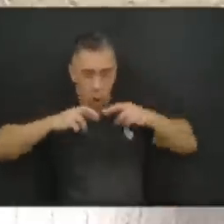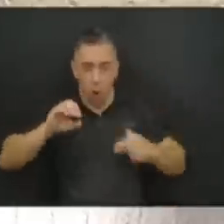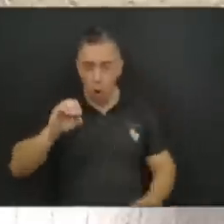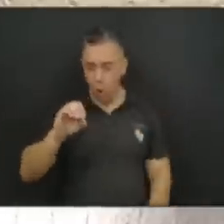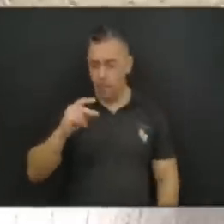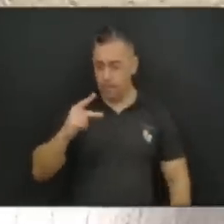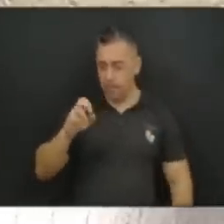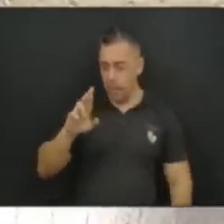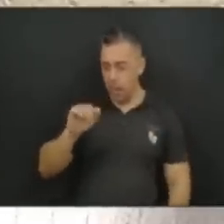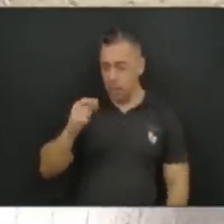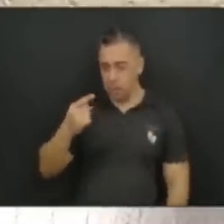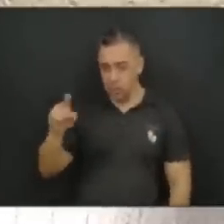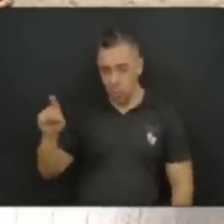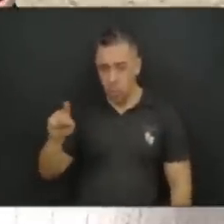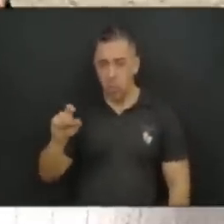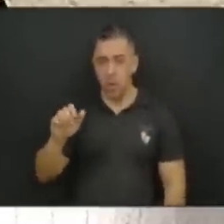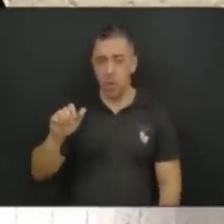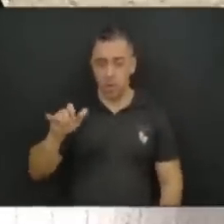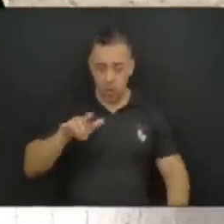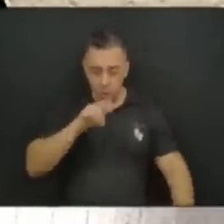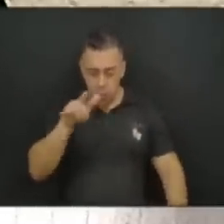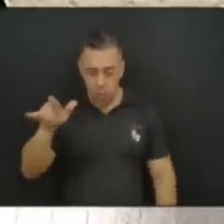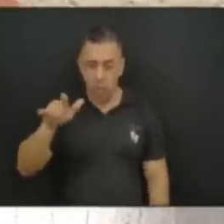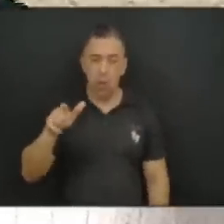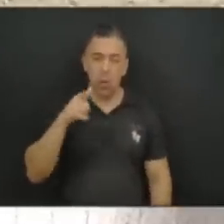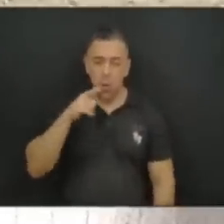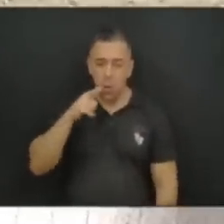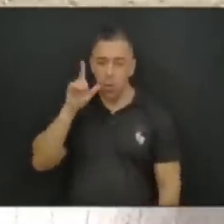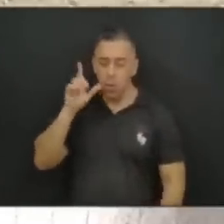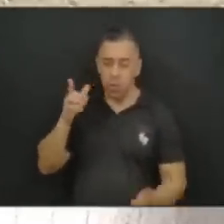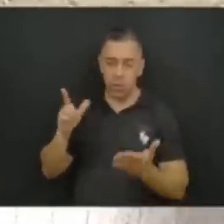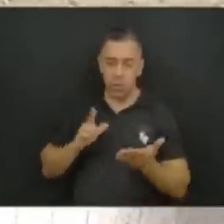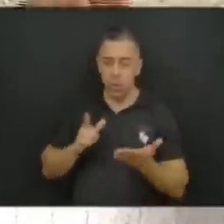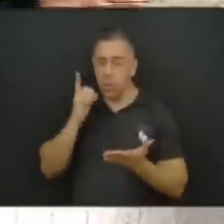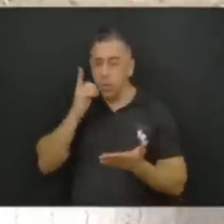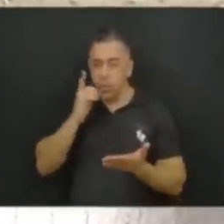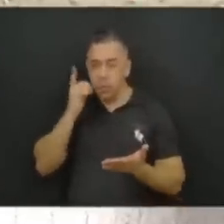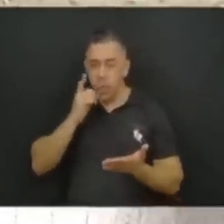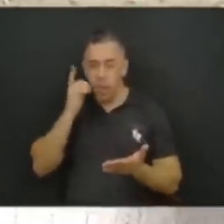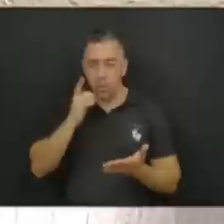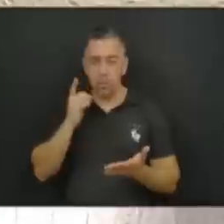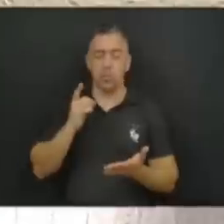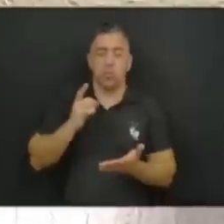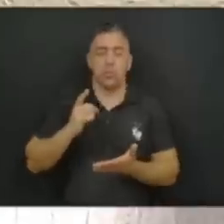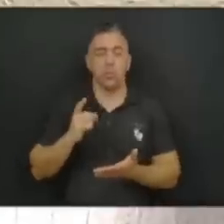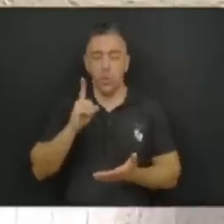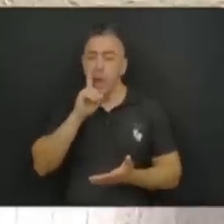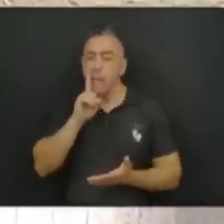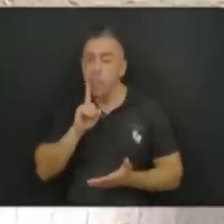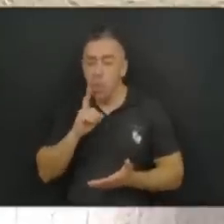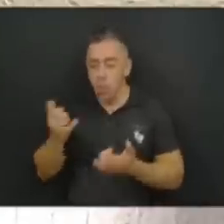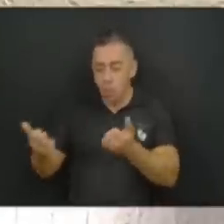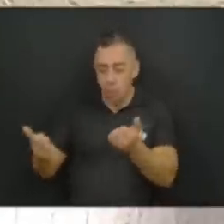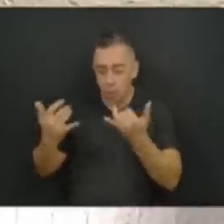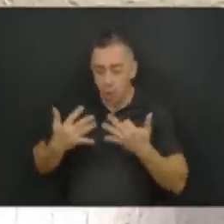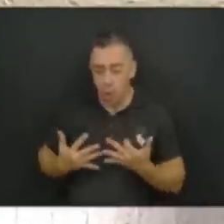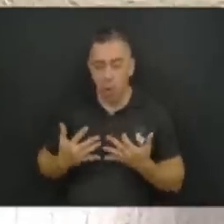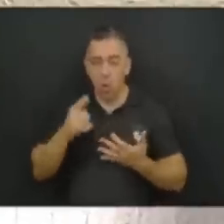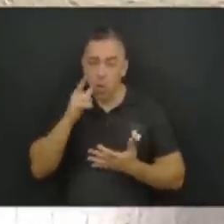deputado Caputo e não tá aqui ele falou para mim ontem ele veio com tá que